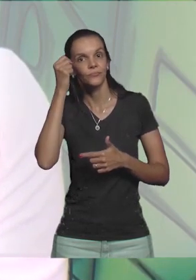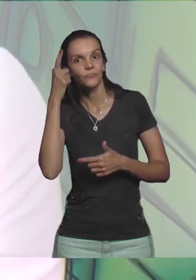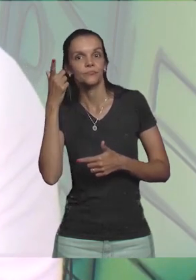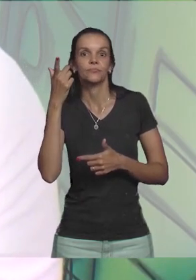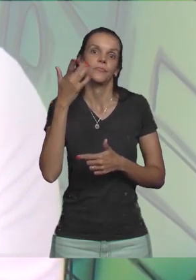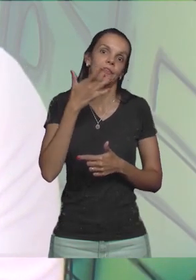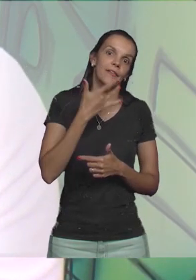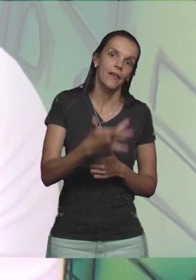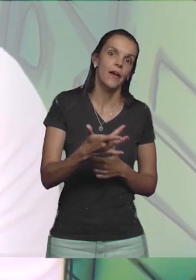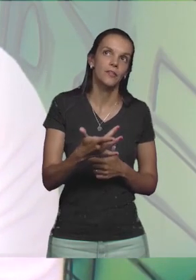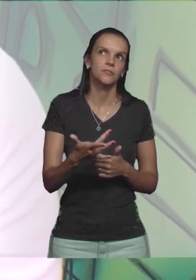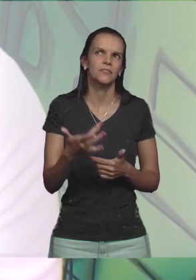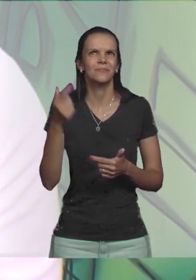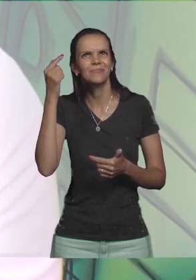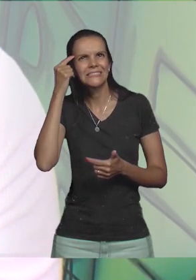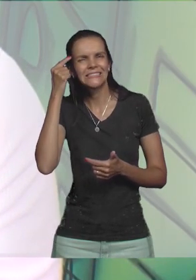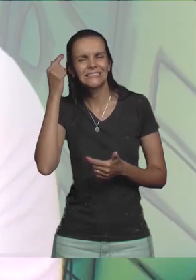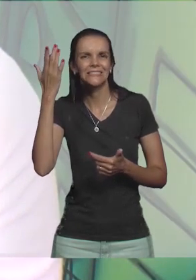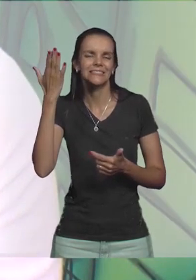ocupar um outro espaço?